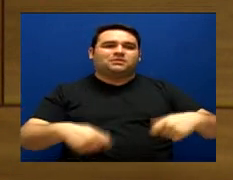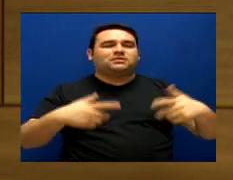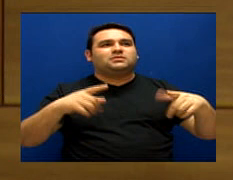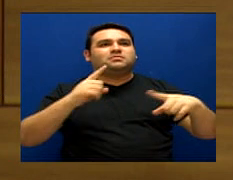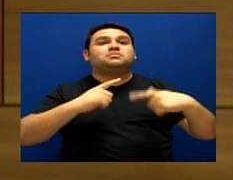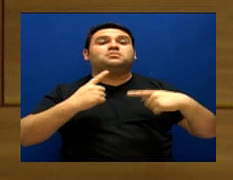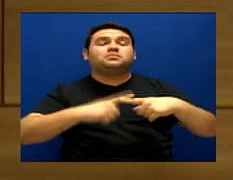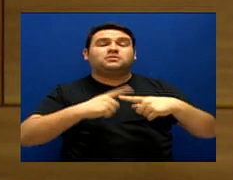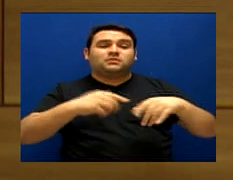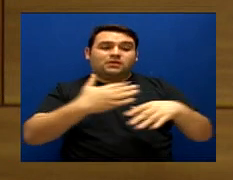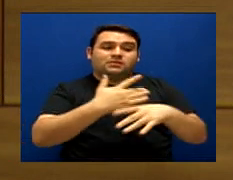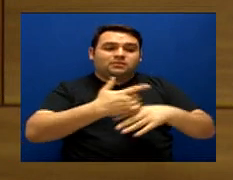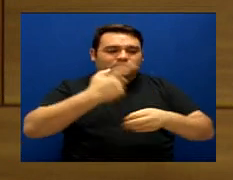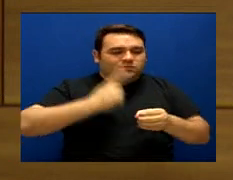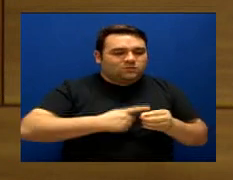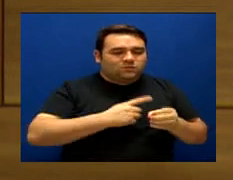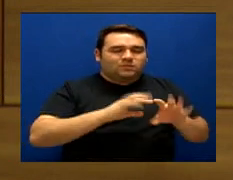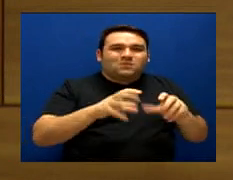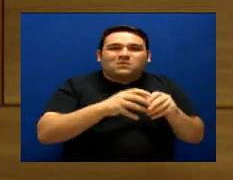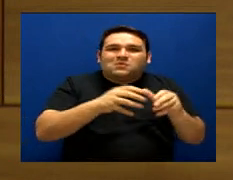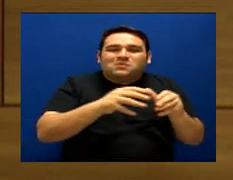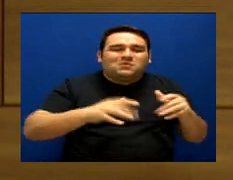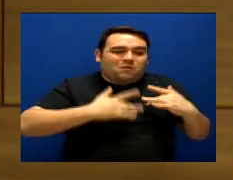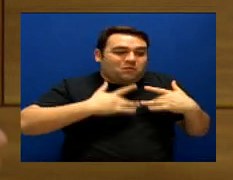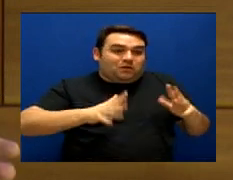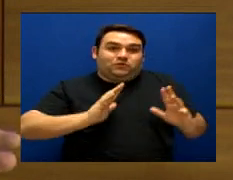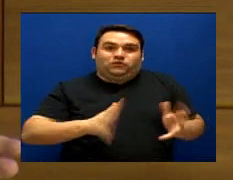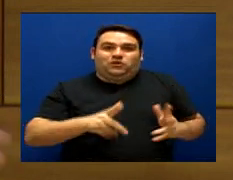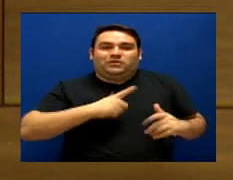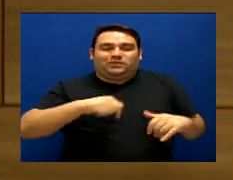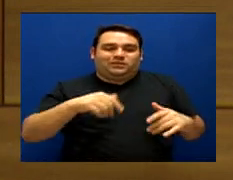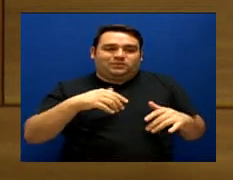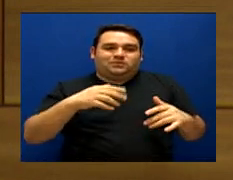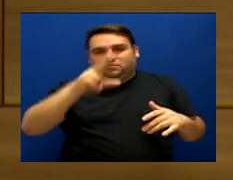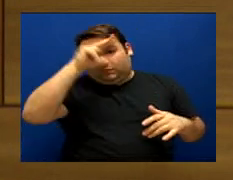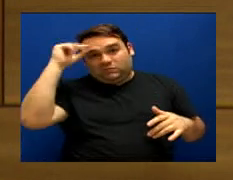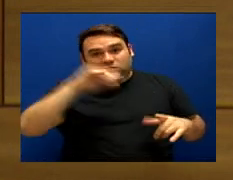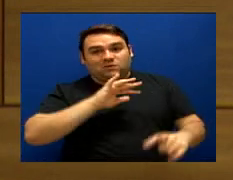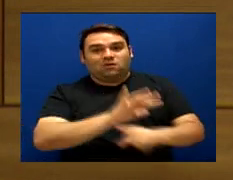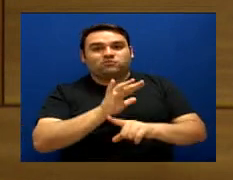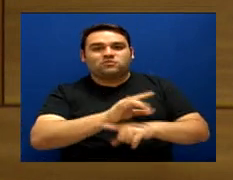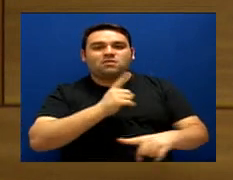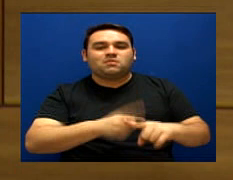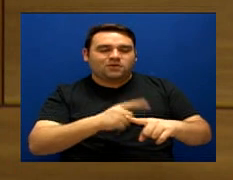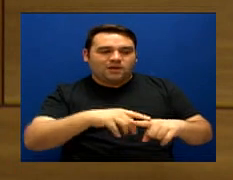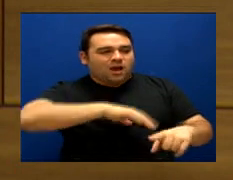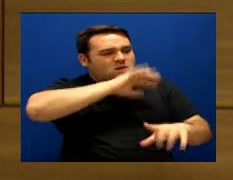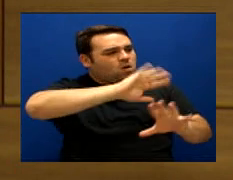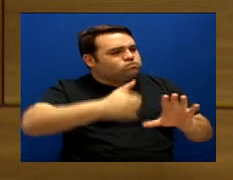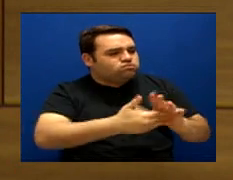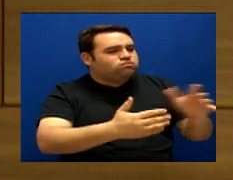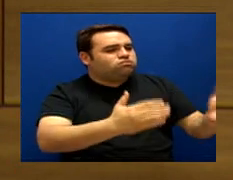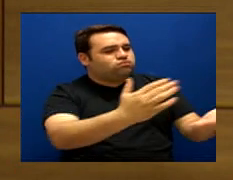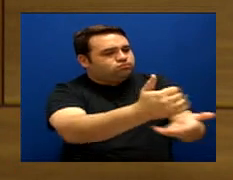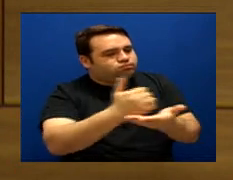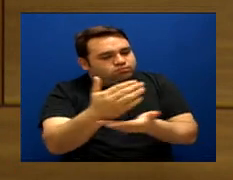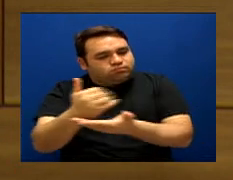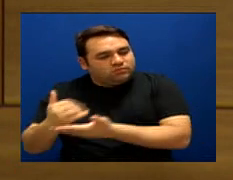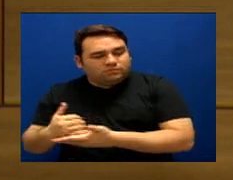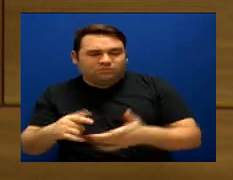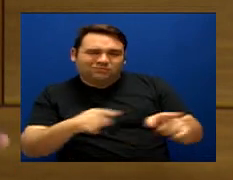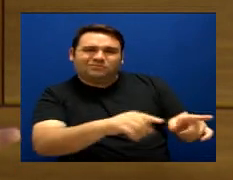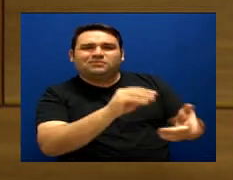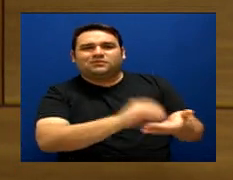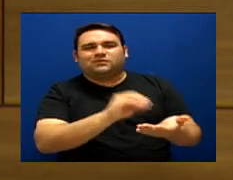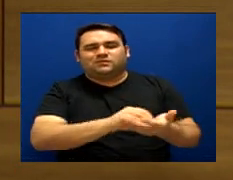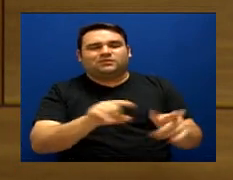mesmo fazendo parceria com ONGs já existente, uma parceria que o município ajudasse, para poder abrigar esses animais carentes